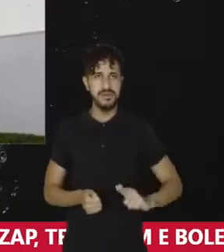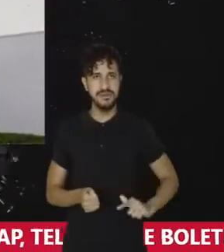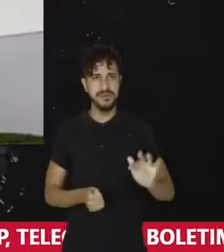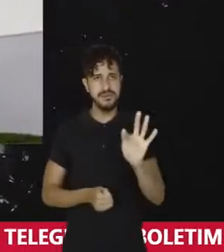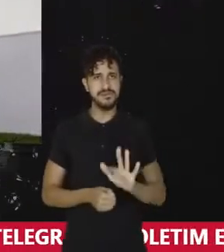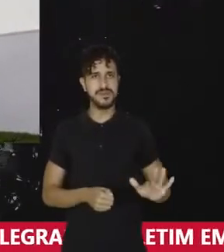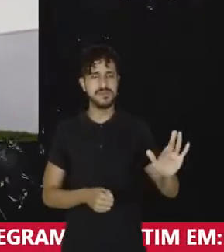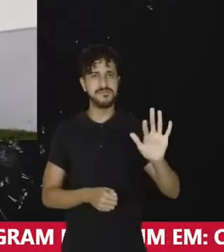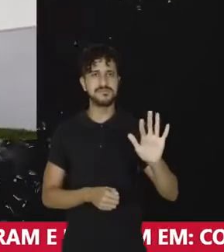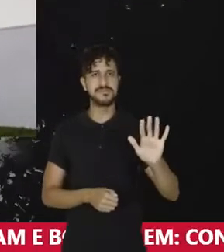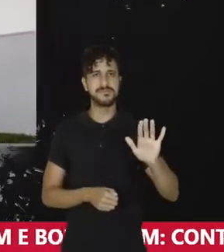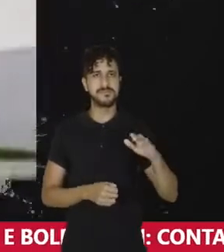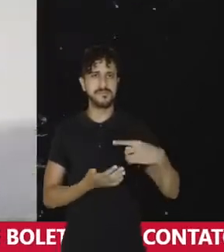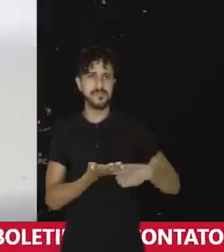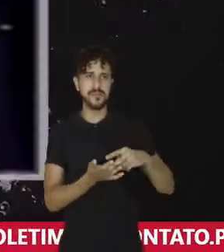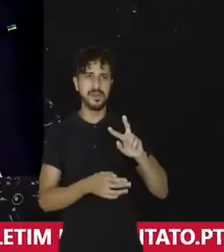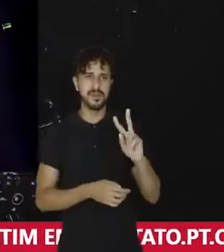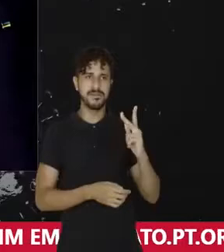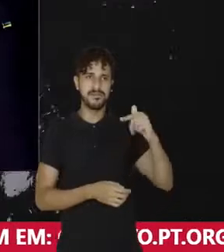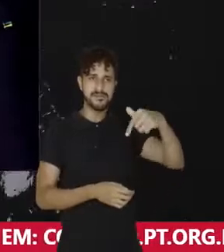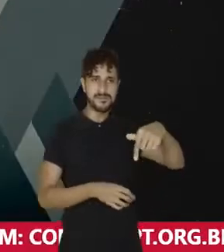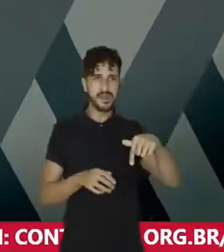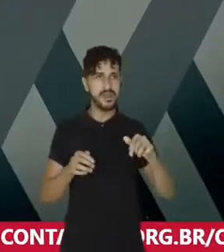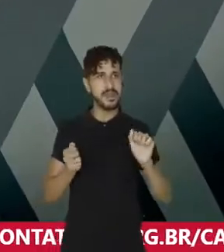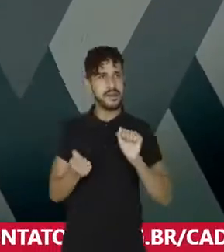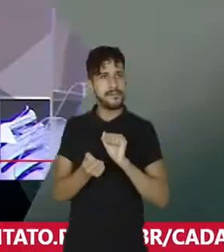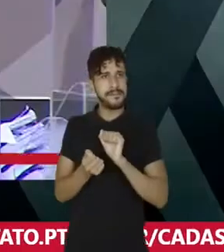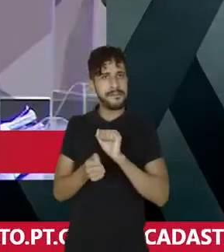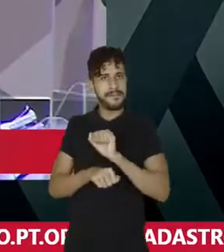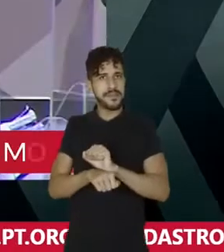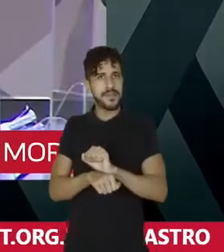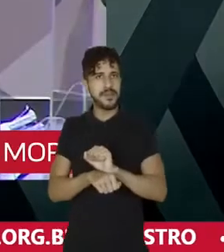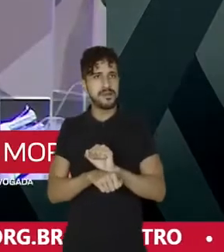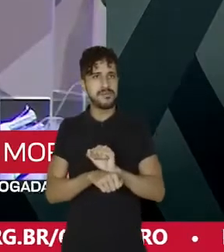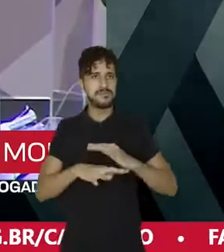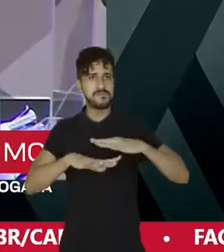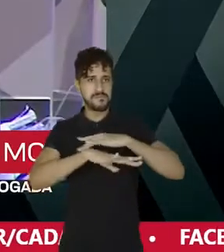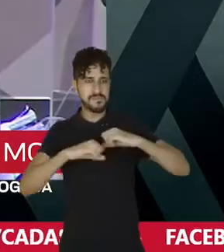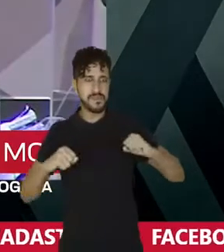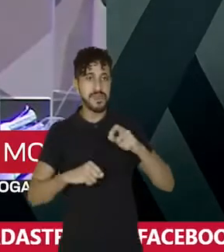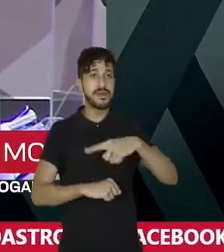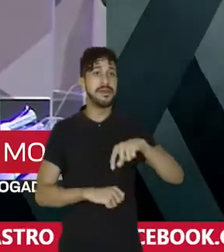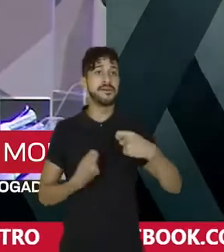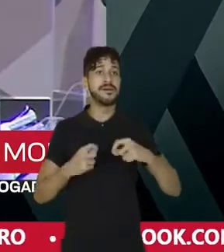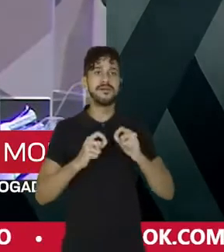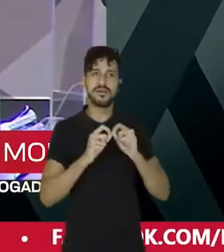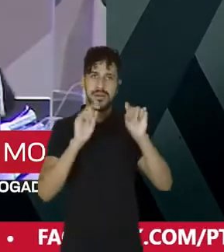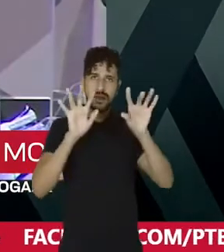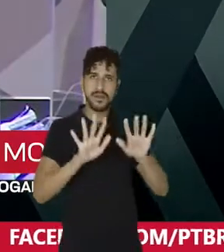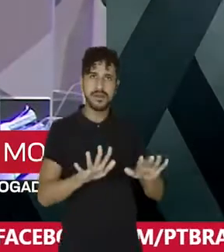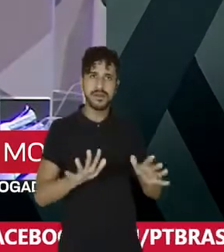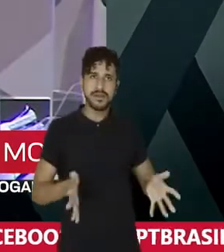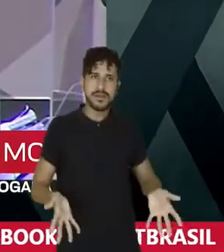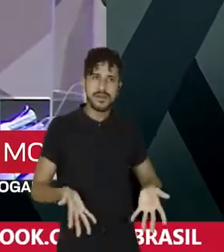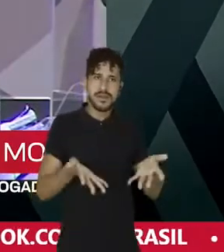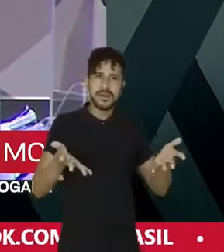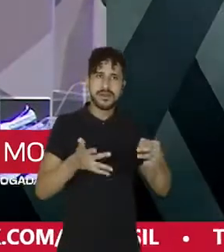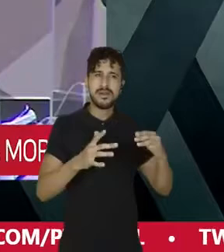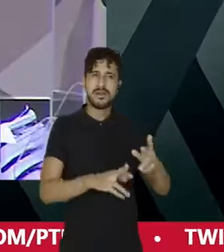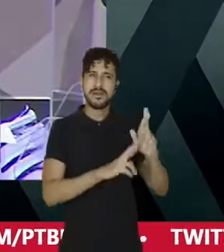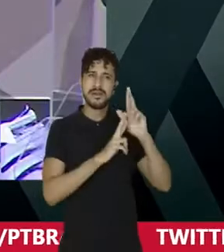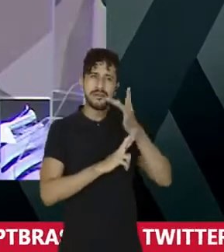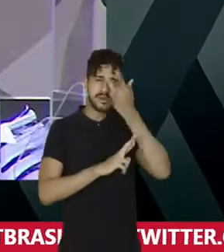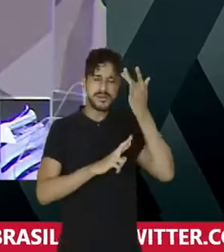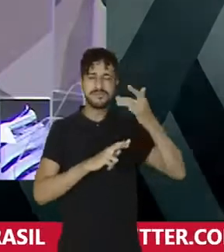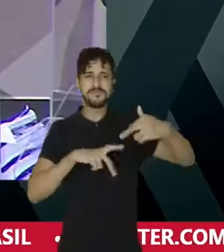para validar a cloroquina e frear o lock Down e o que eles tinham que fazer a isso com CD esperança para que as